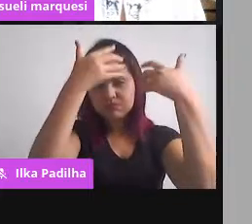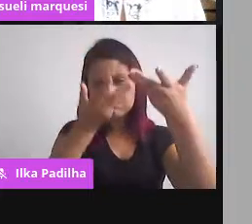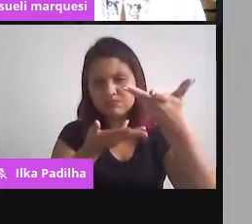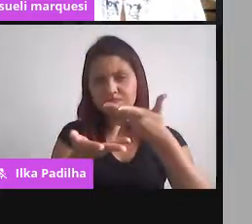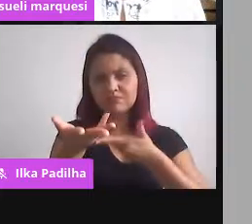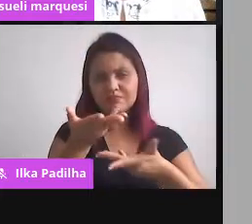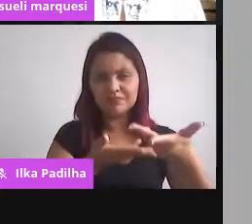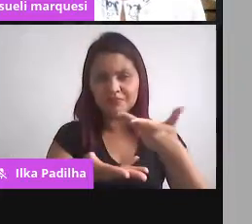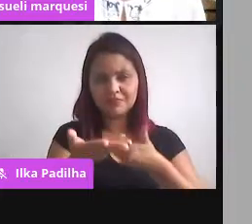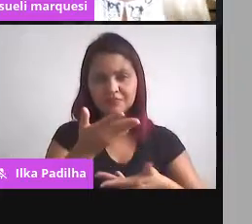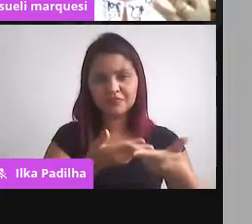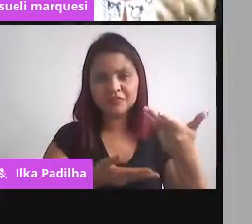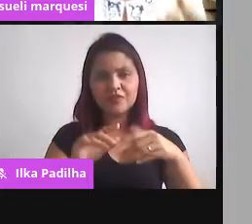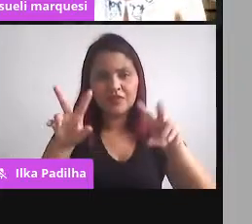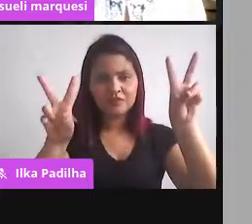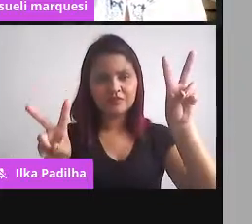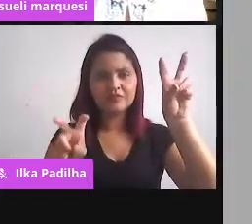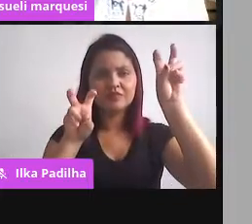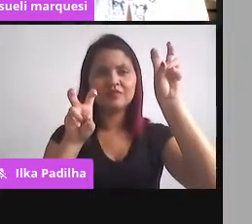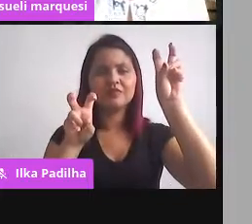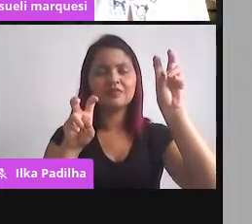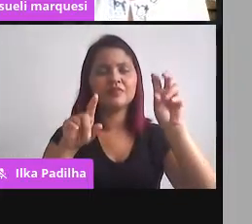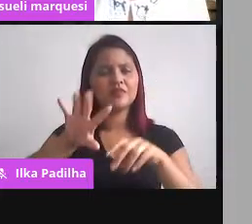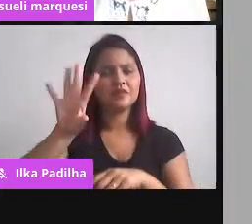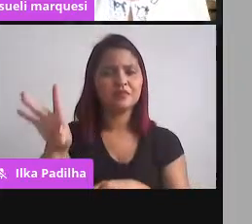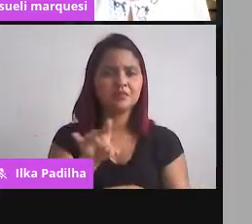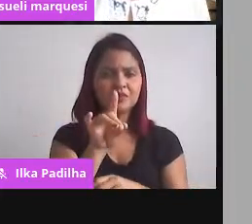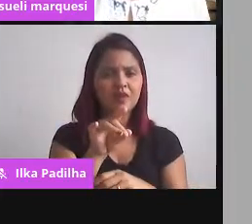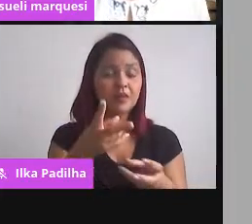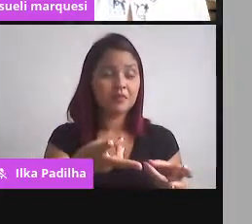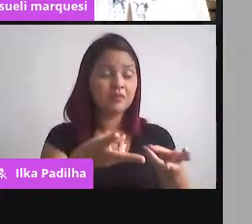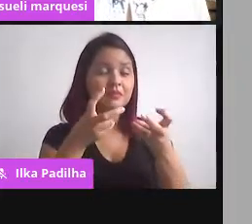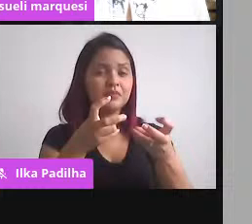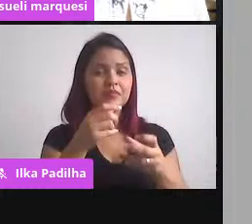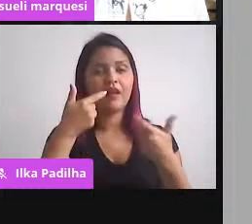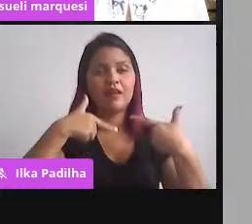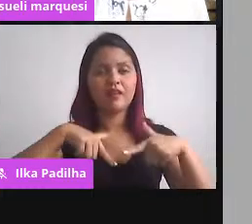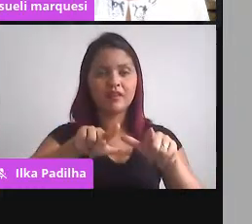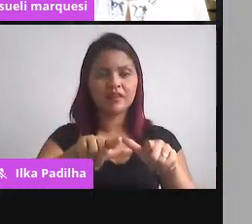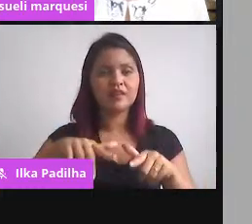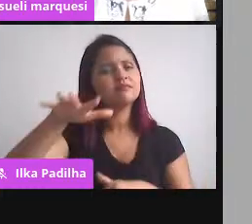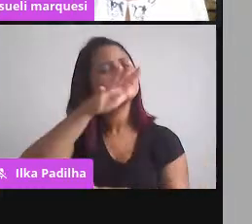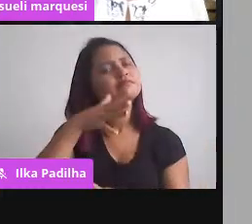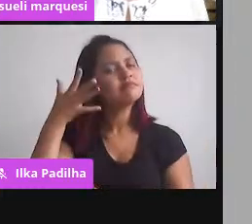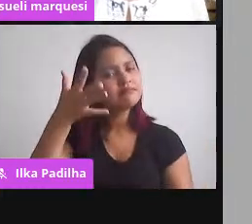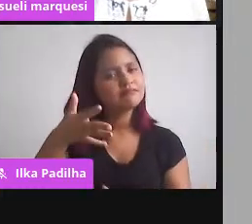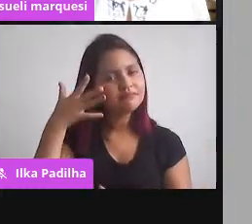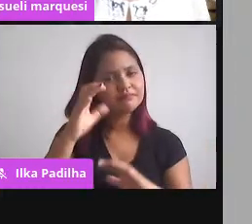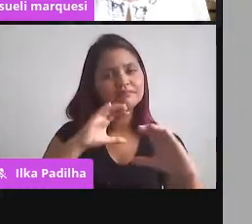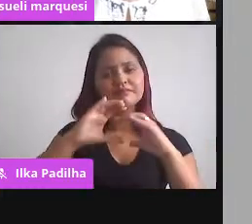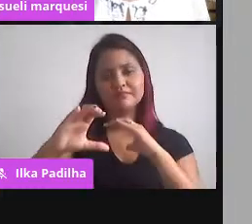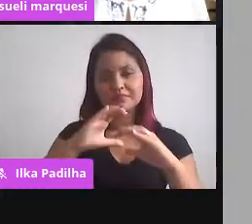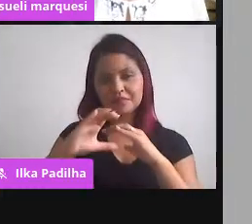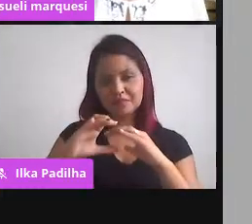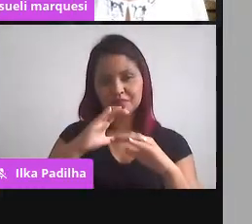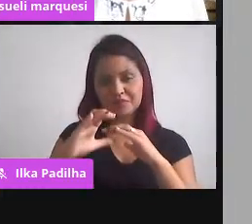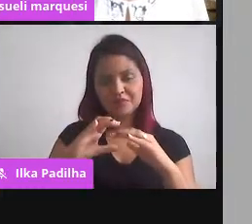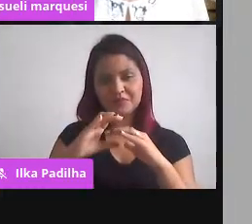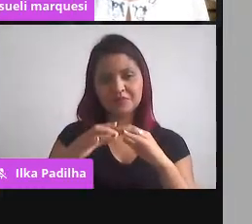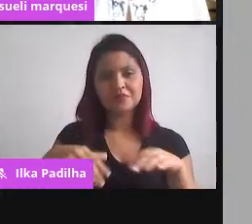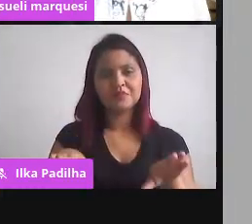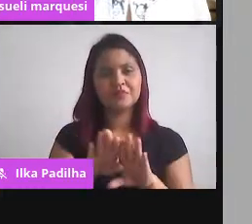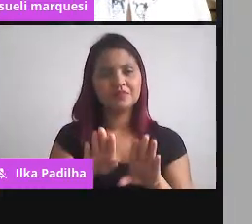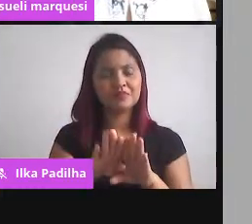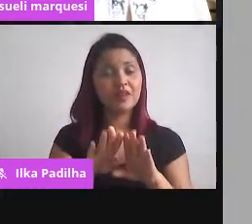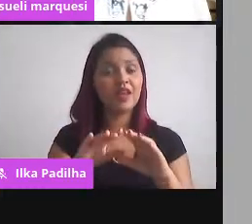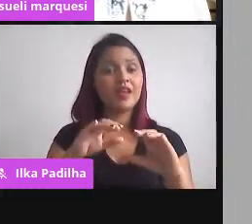Grande 97, né, ver a língua como um evento comunicativo em que convergem ações linguísticas, cognitivas e